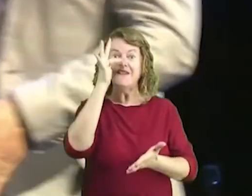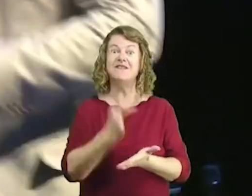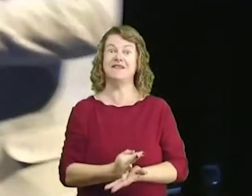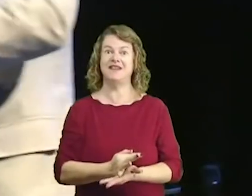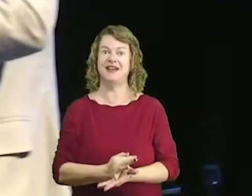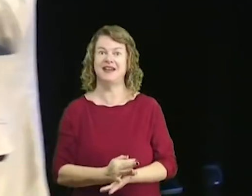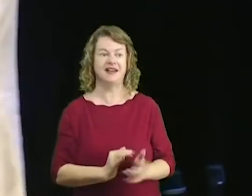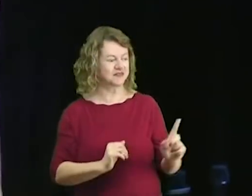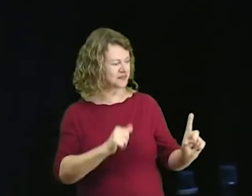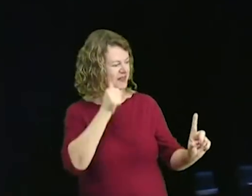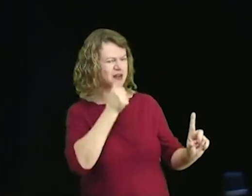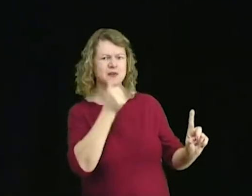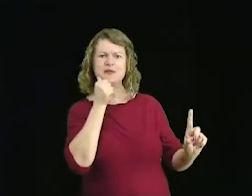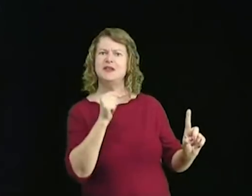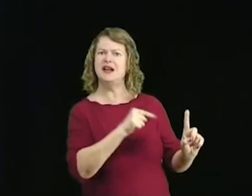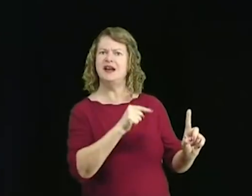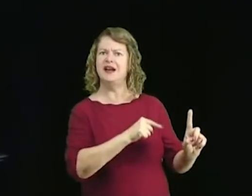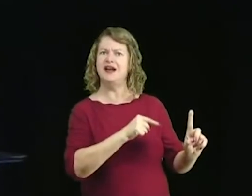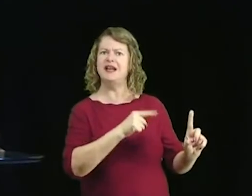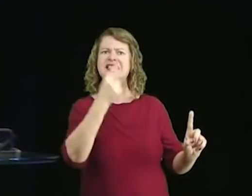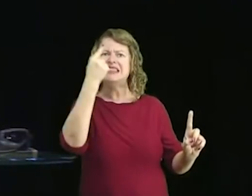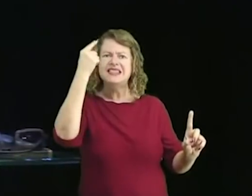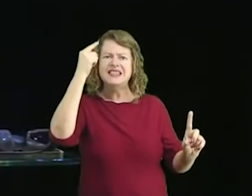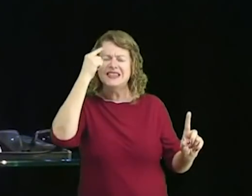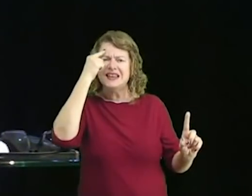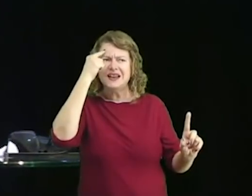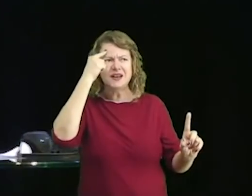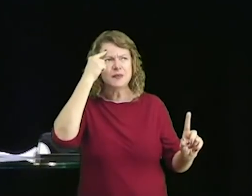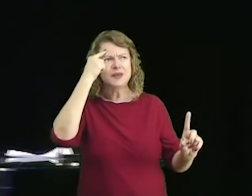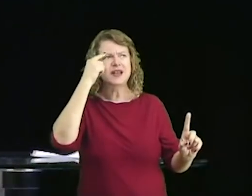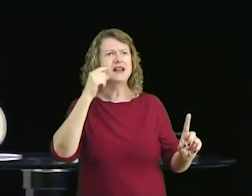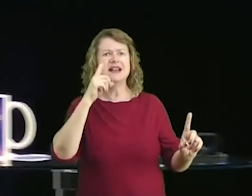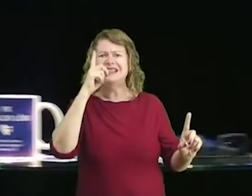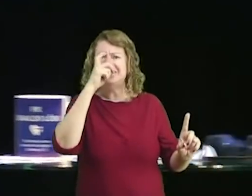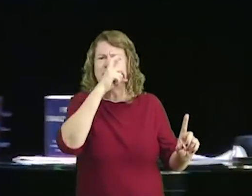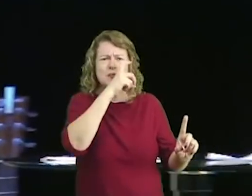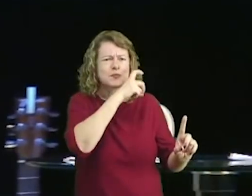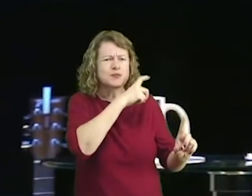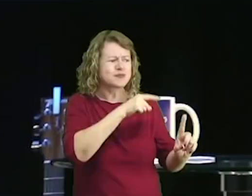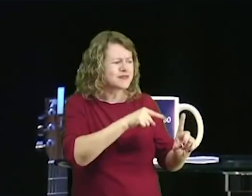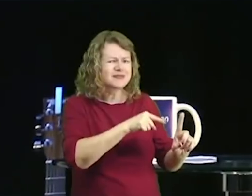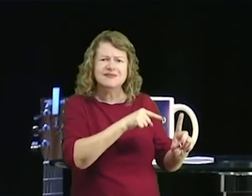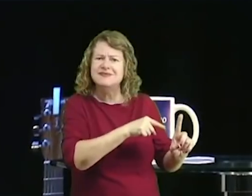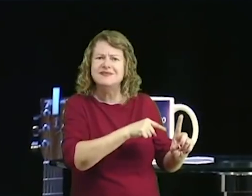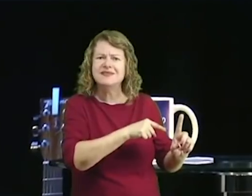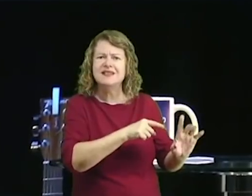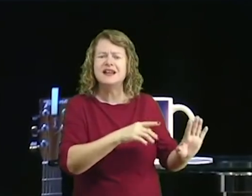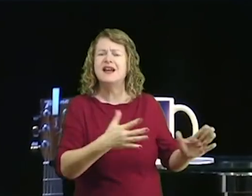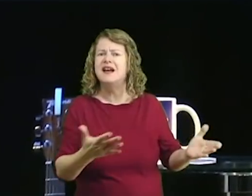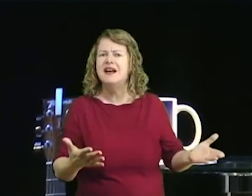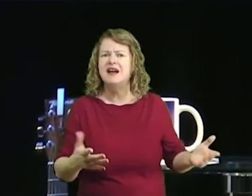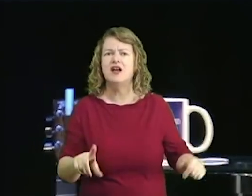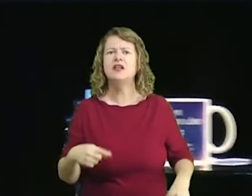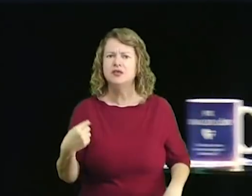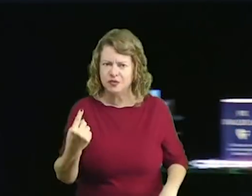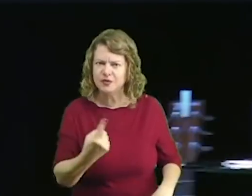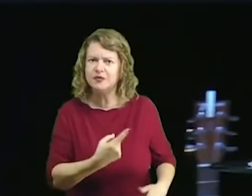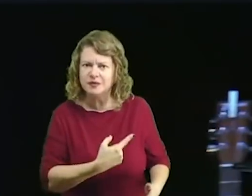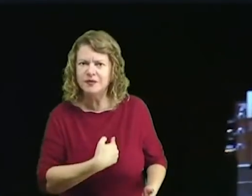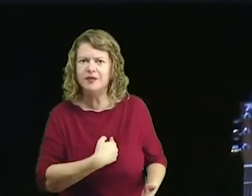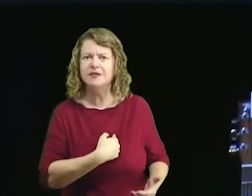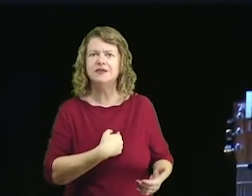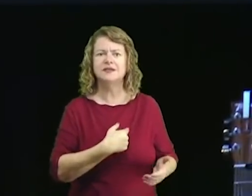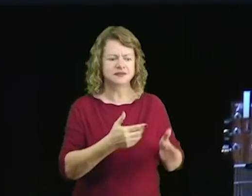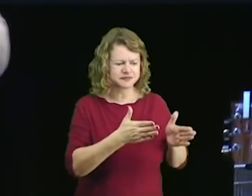que experimenta dias difíceis. Nós passamos por anos de chumbo, nós passamos